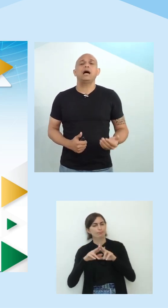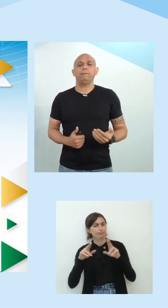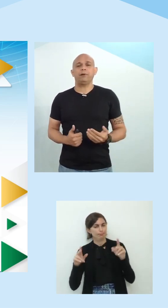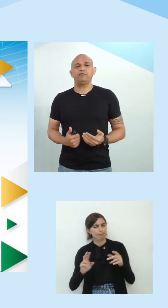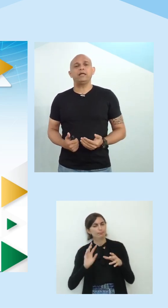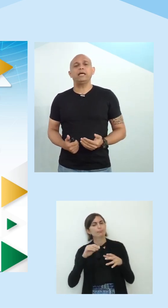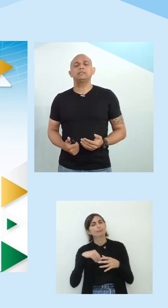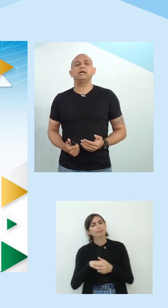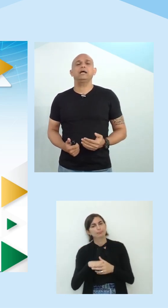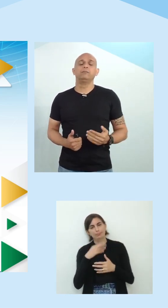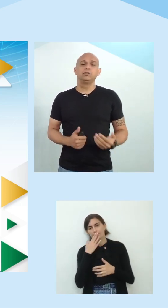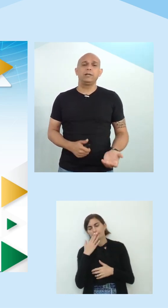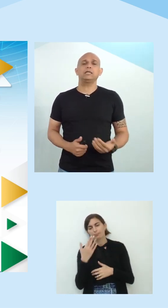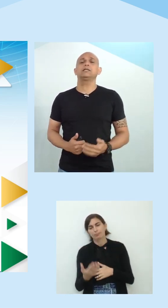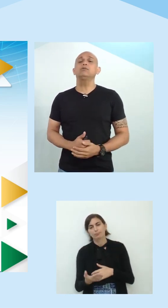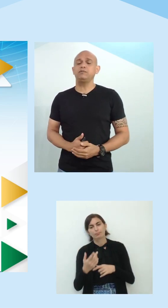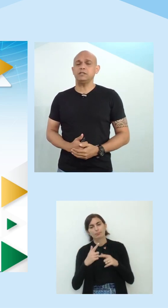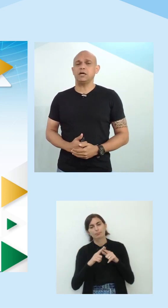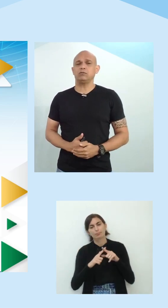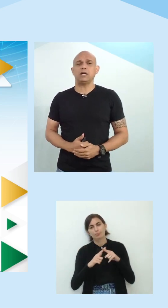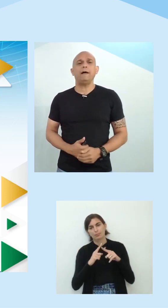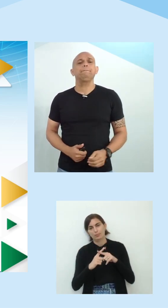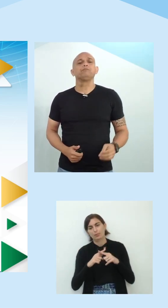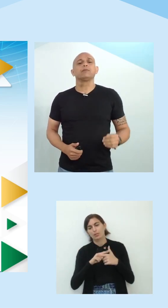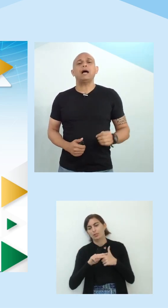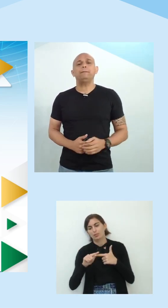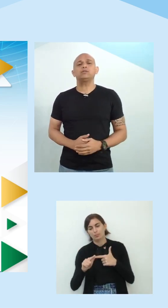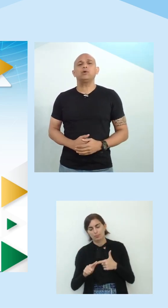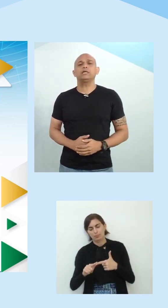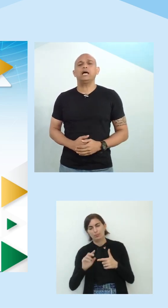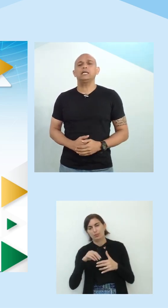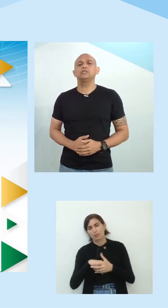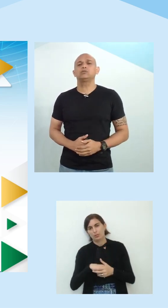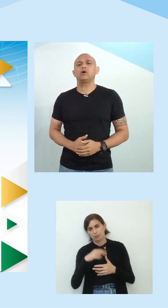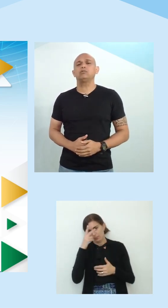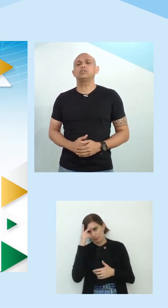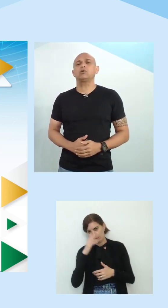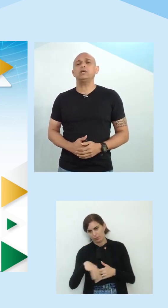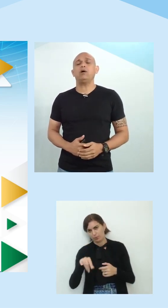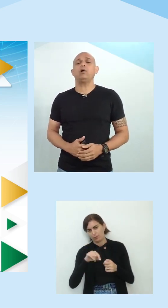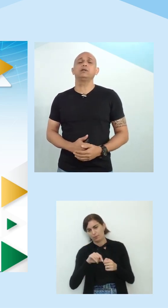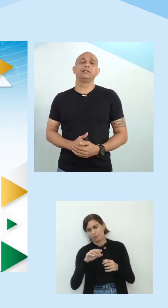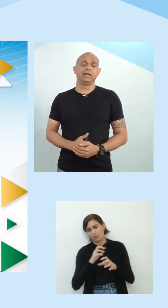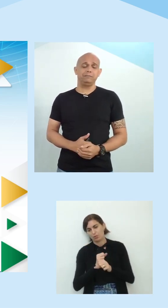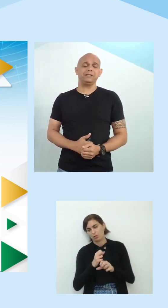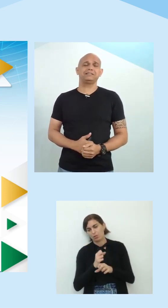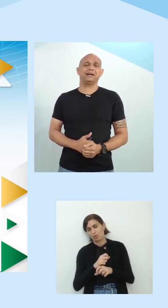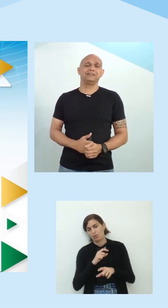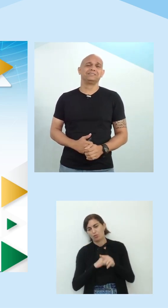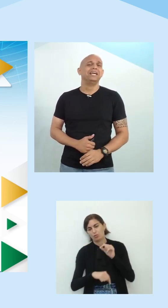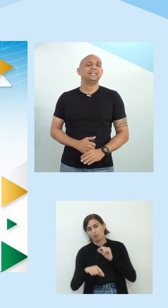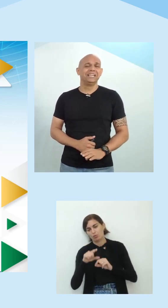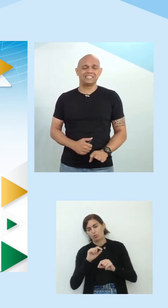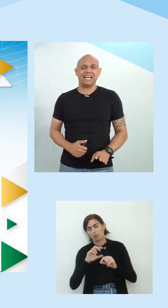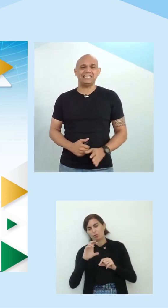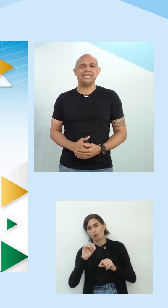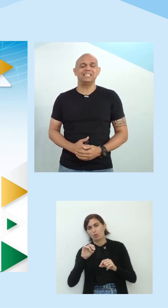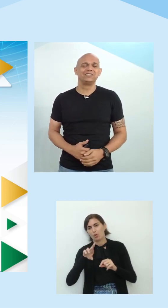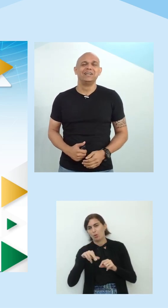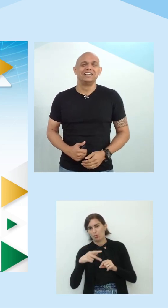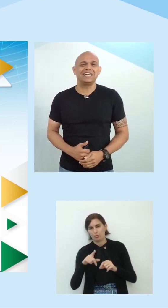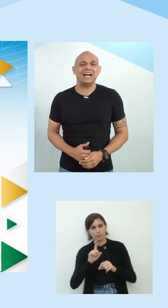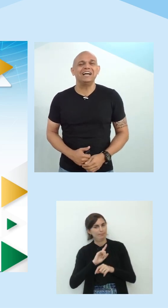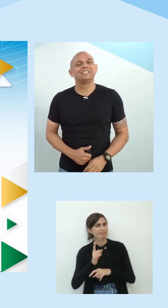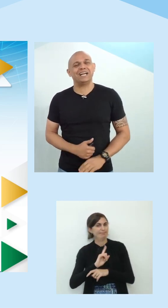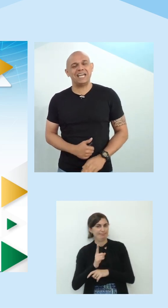dessas a preferência é multiplicação e divisão, tá? A pessoa que realiza os cálculos escolhe a ordem, nem pensar. Esquece